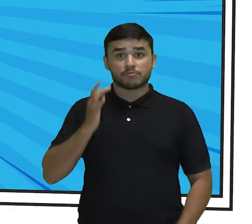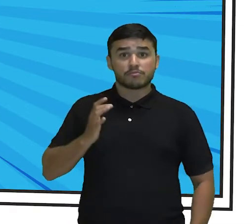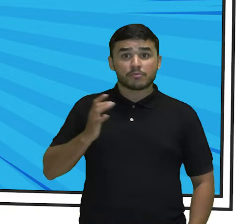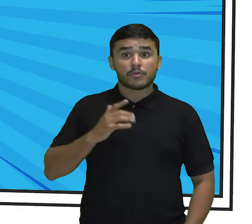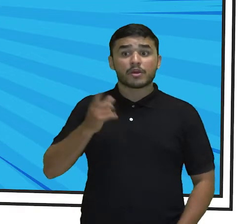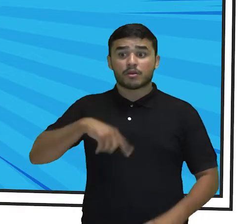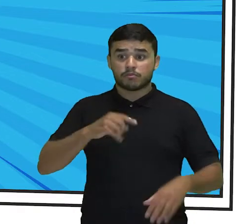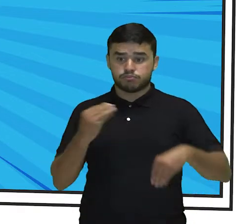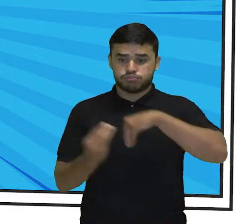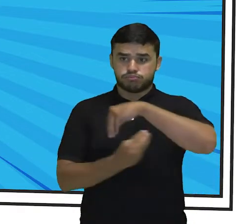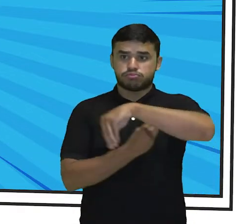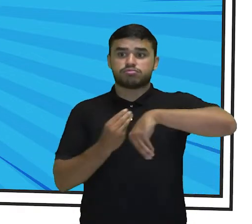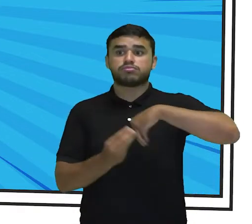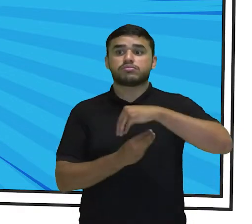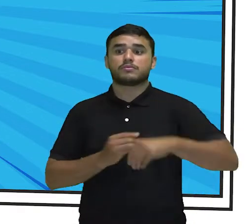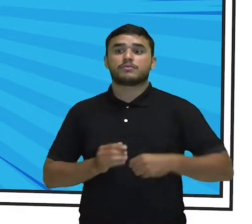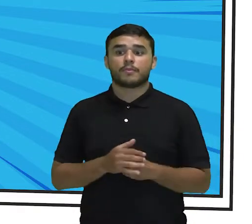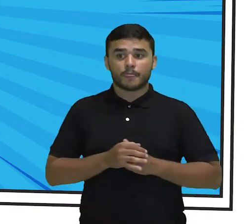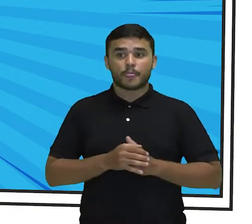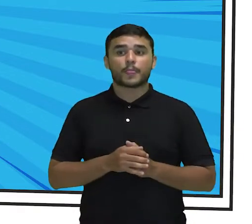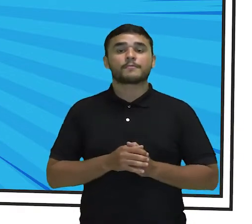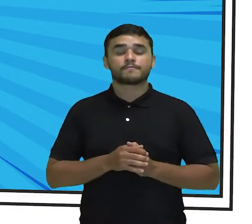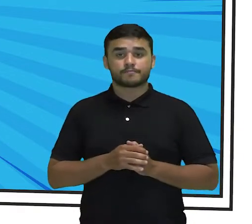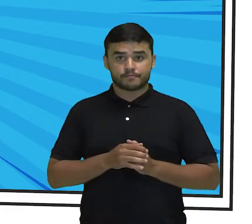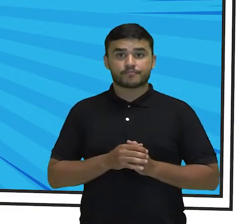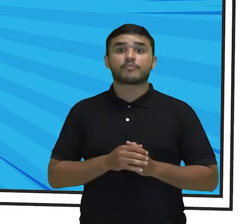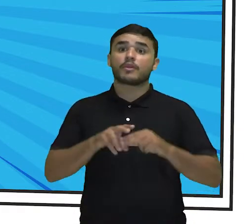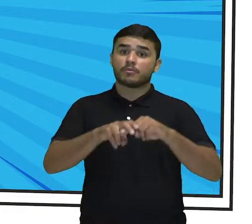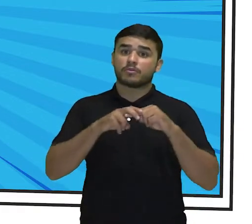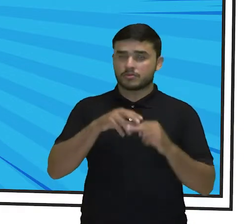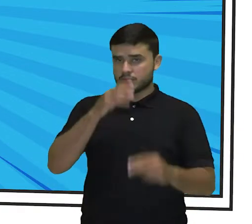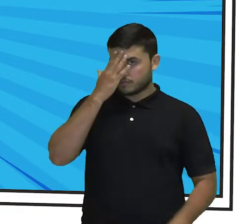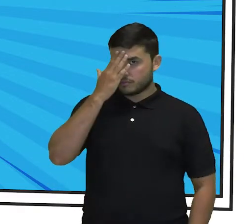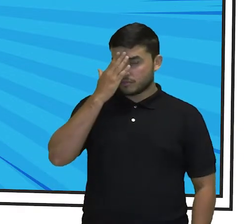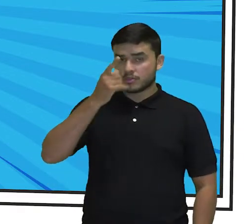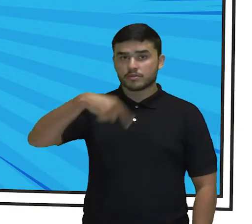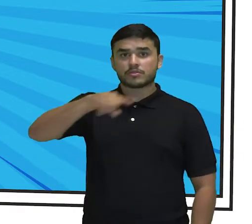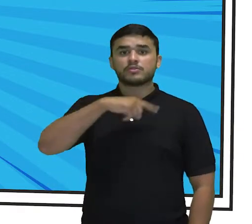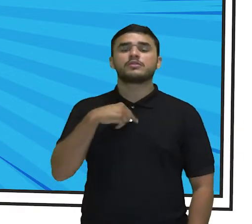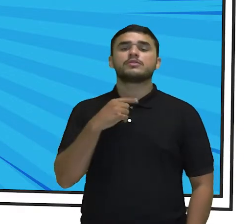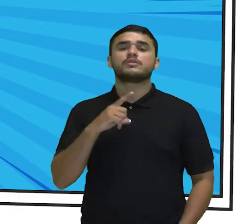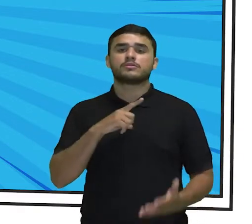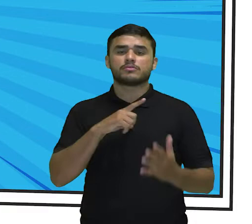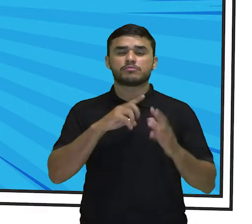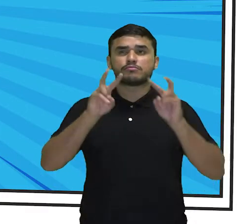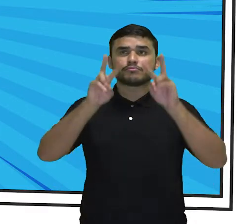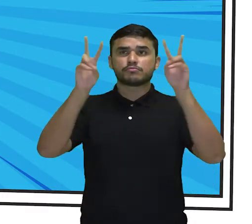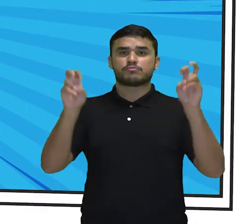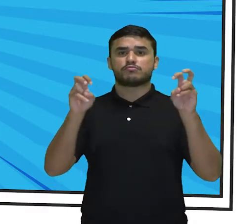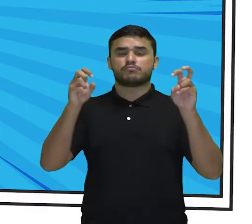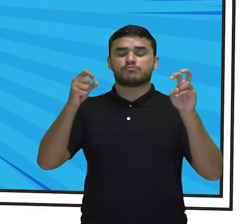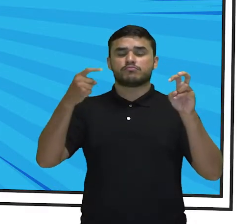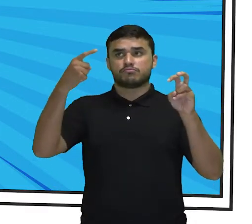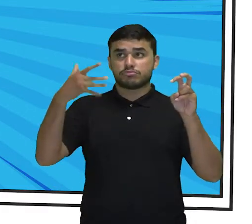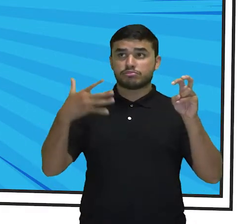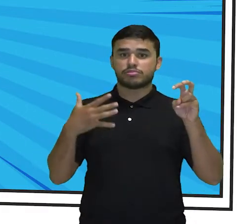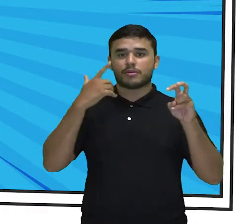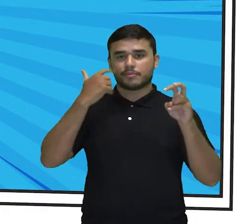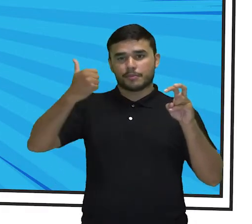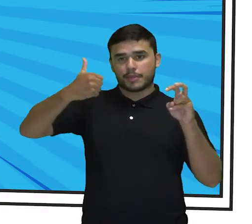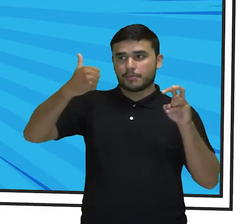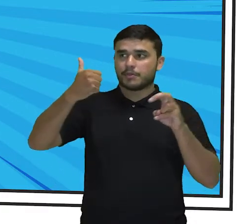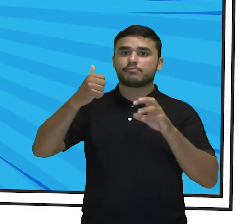meninos? Então, finalizamos o primeiro tópico, que é mundo moderno, com essas diretrizes, com essas indicações aí